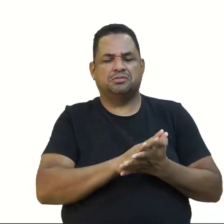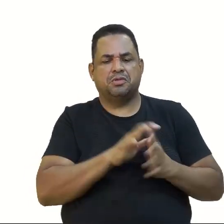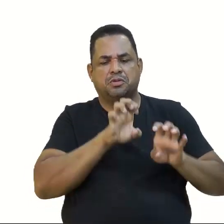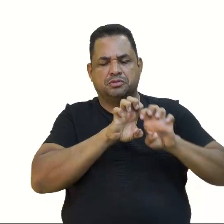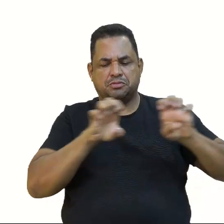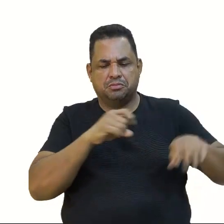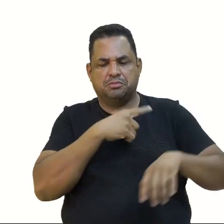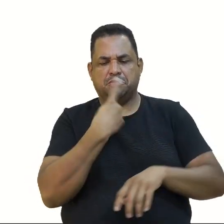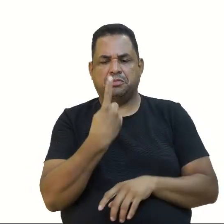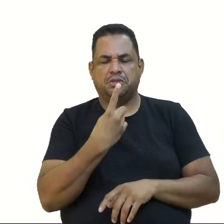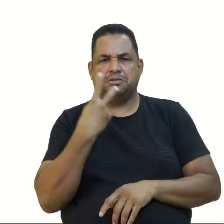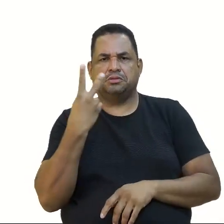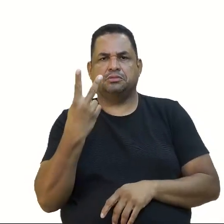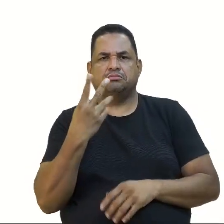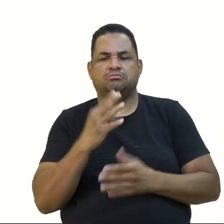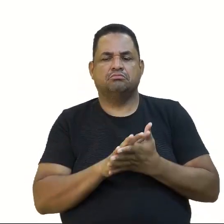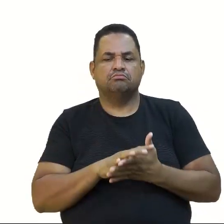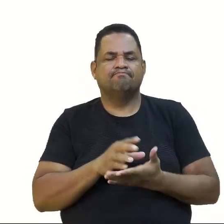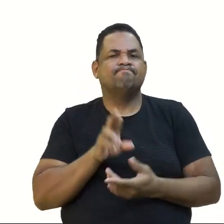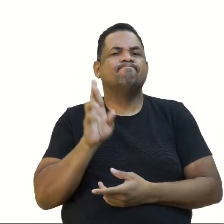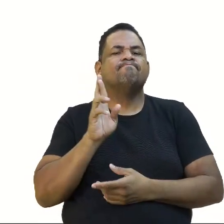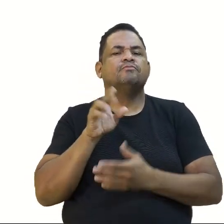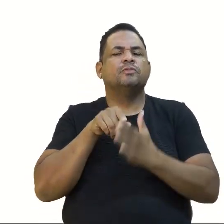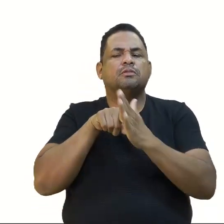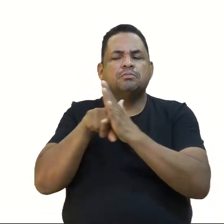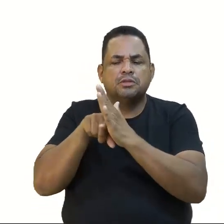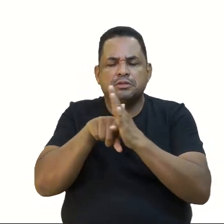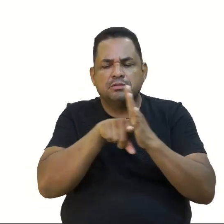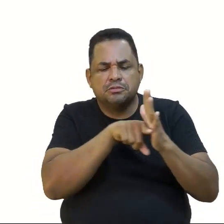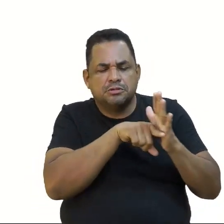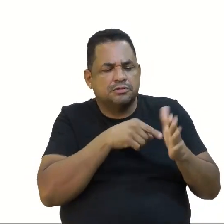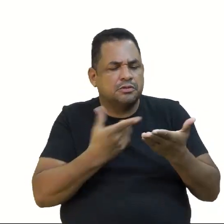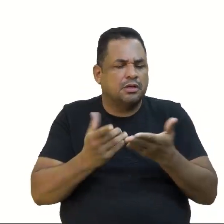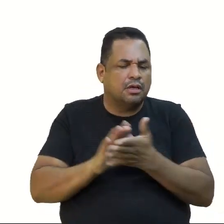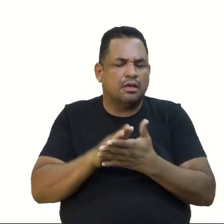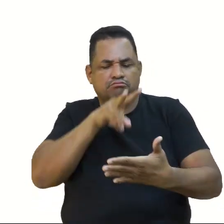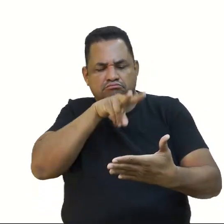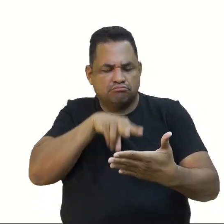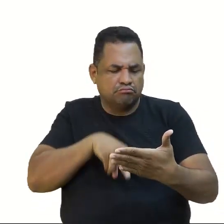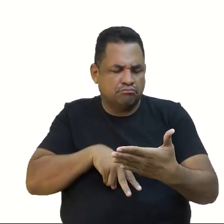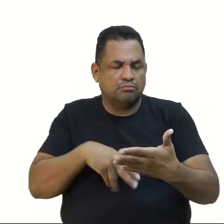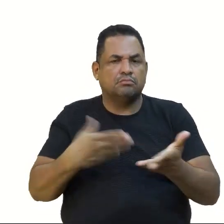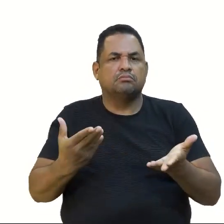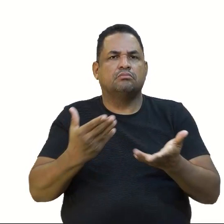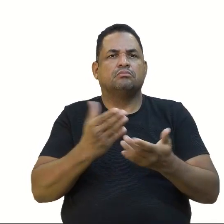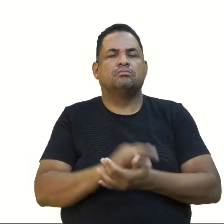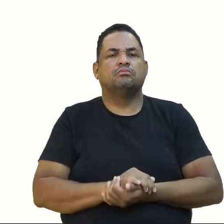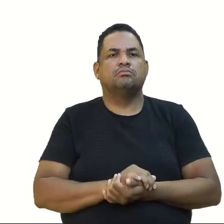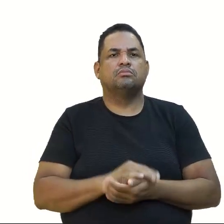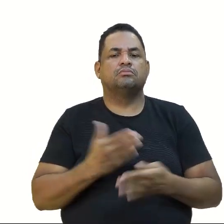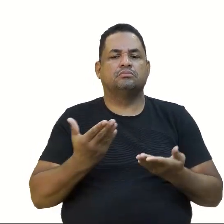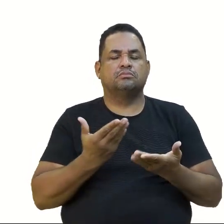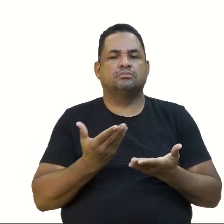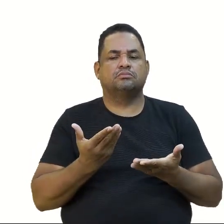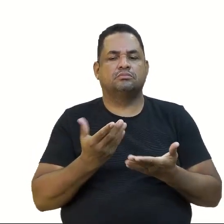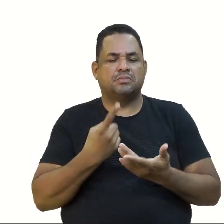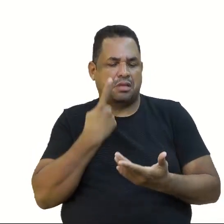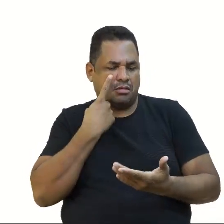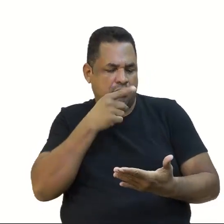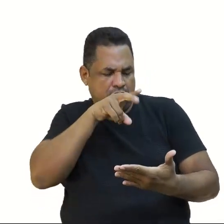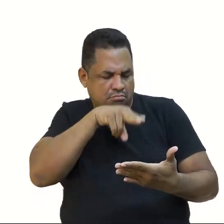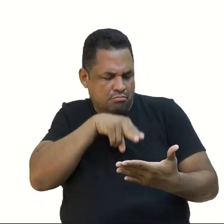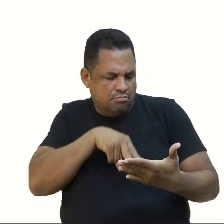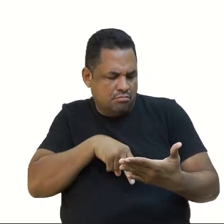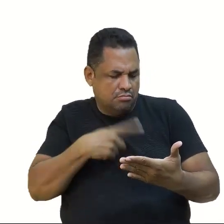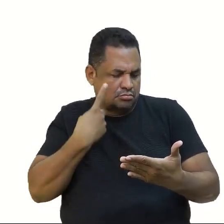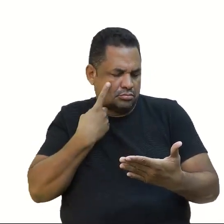aí, quem foi lá atrás de pesquisar alguma coisa, de ler alguma coisa sobre... Esse que foi lá ler alguma coisa,